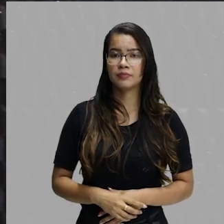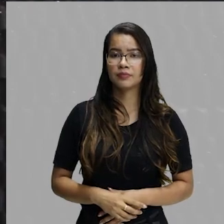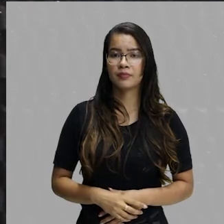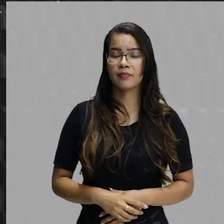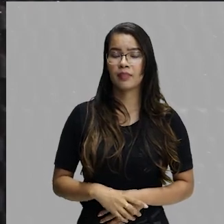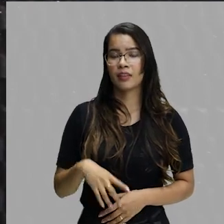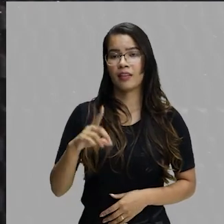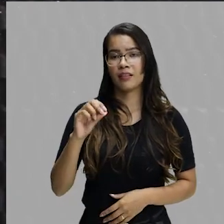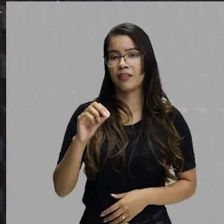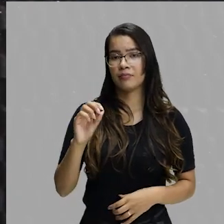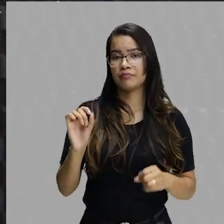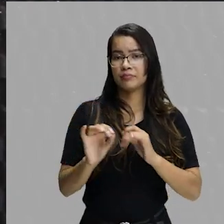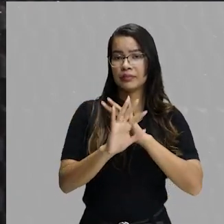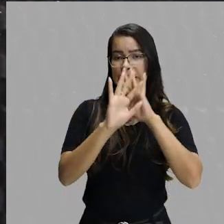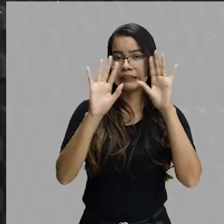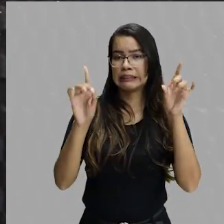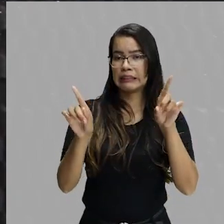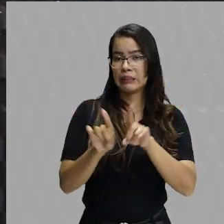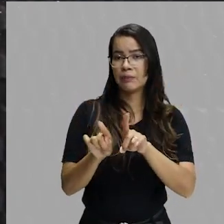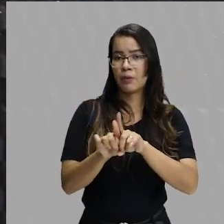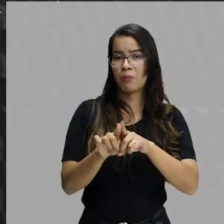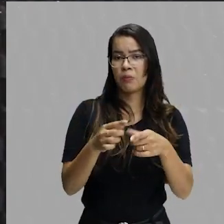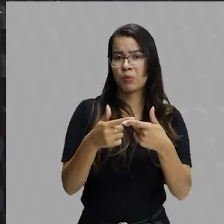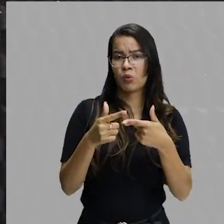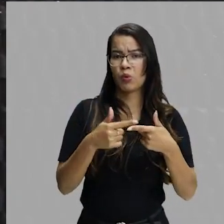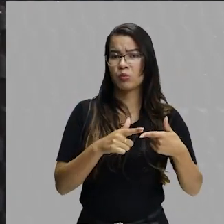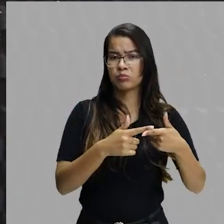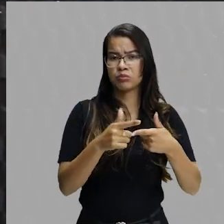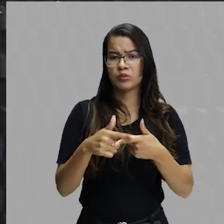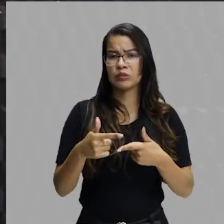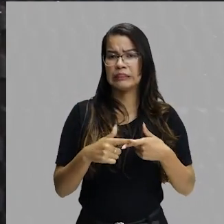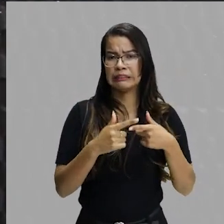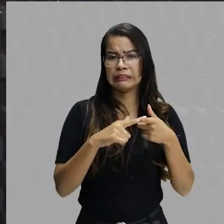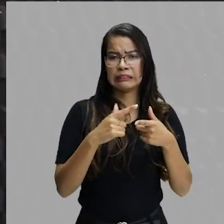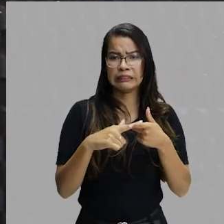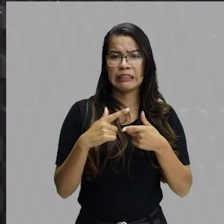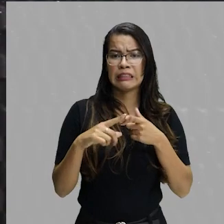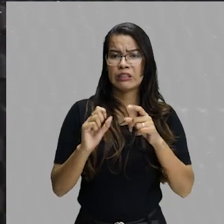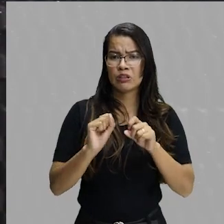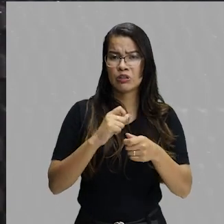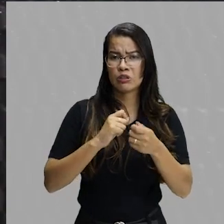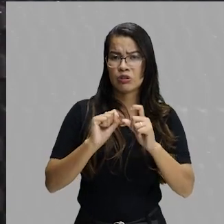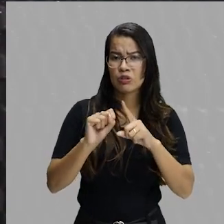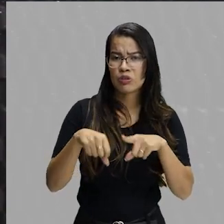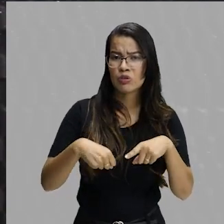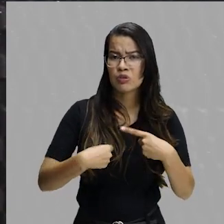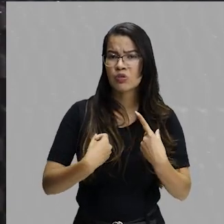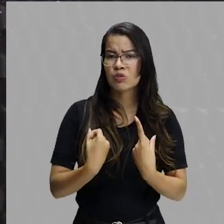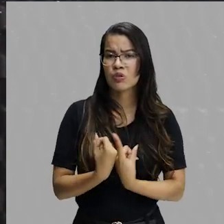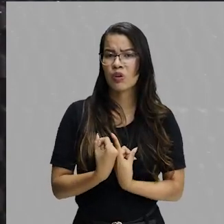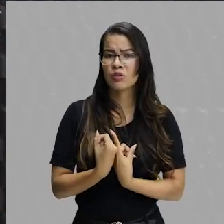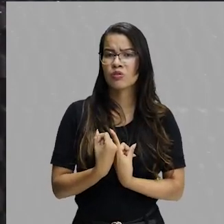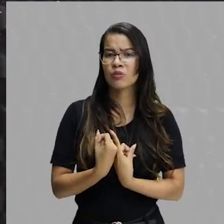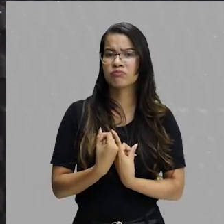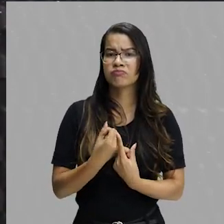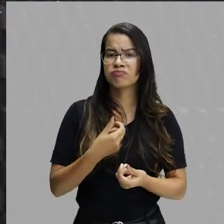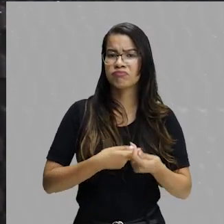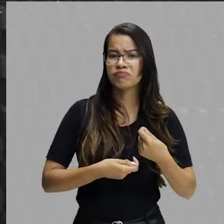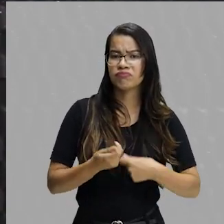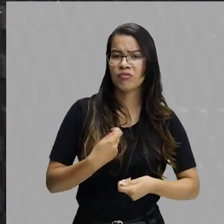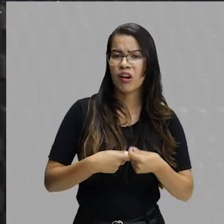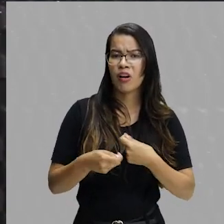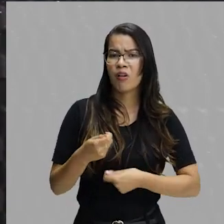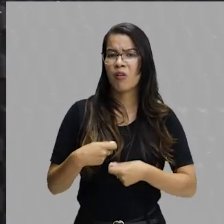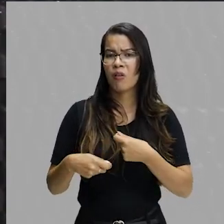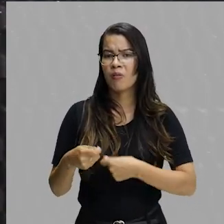Evidente também no calor dessa crise socioeconômica que esses países vivem, estão vivenciando. Isso favorece também o